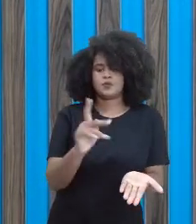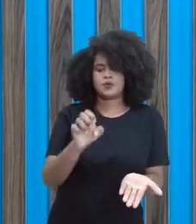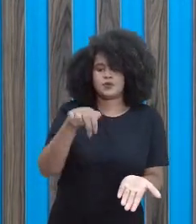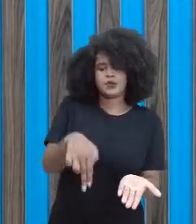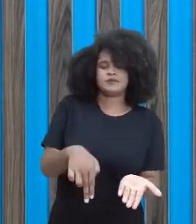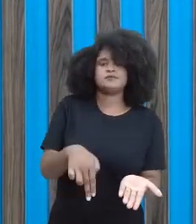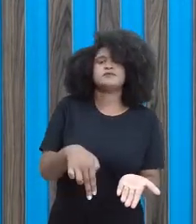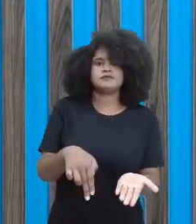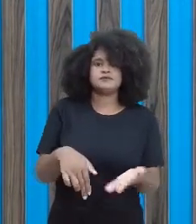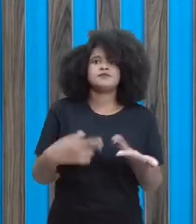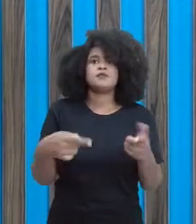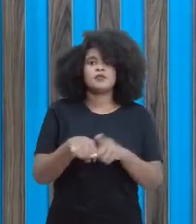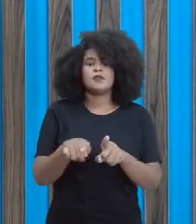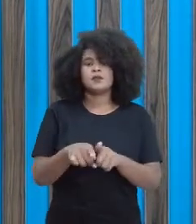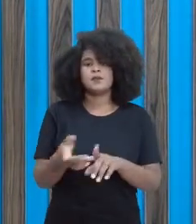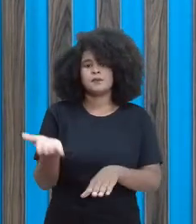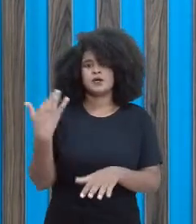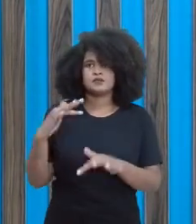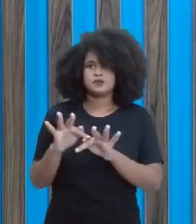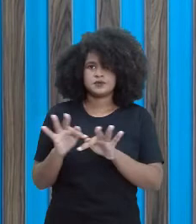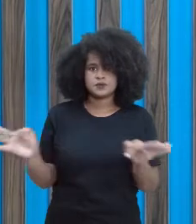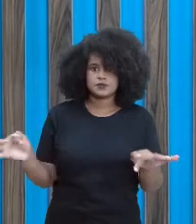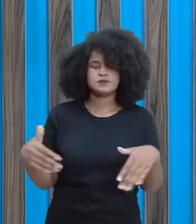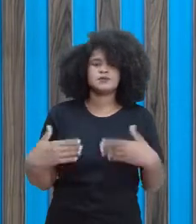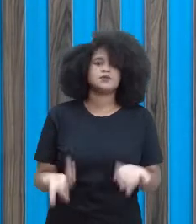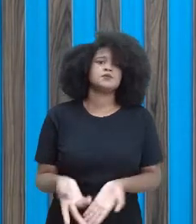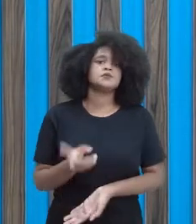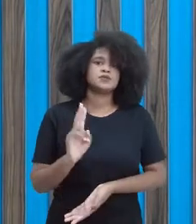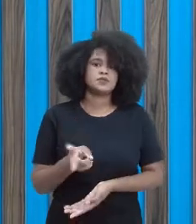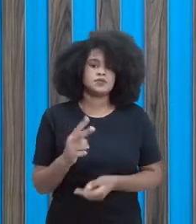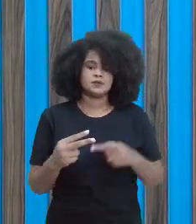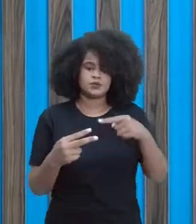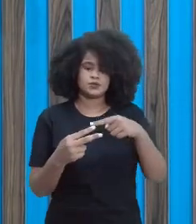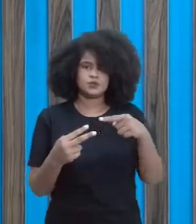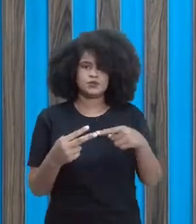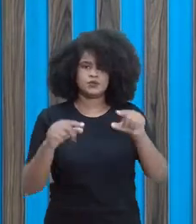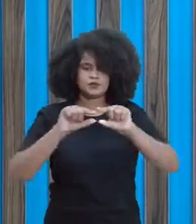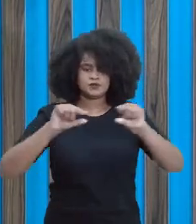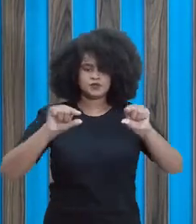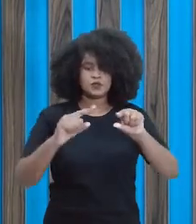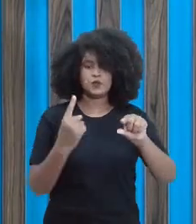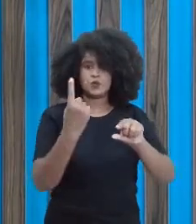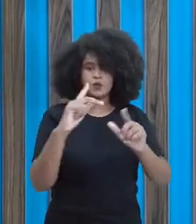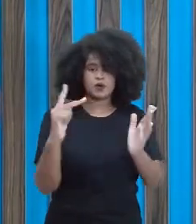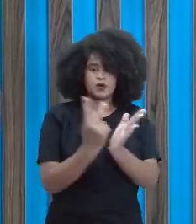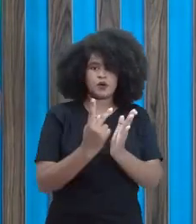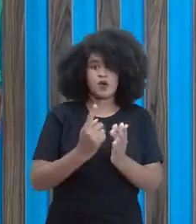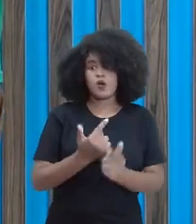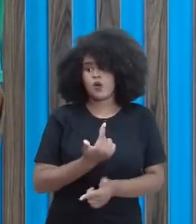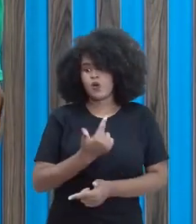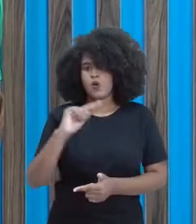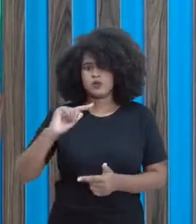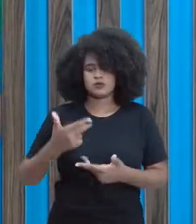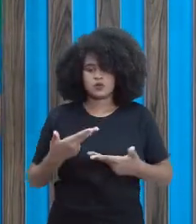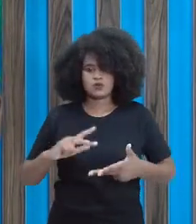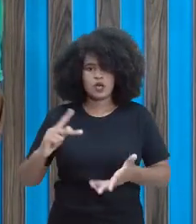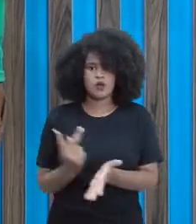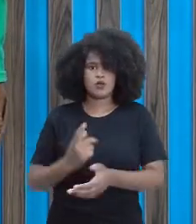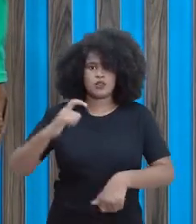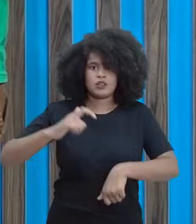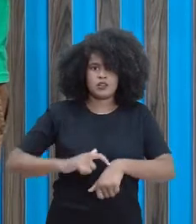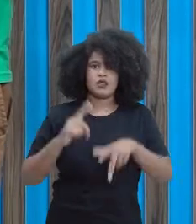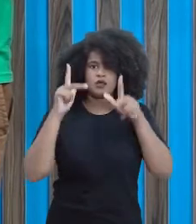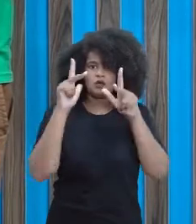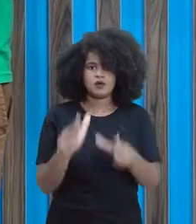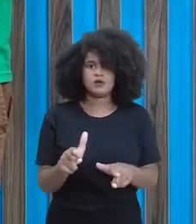simples da segunda frase. Então, sempre são duas frases, porque uma estava acontecendo quando o outro aconteceu. Essa que estava acontecendo é o